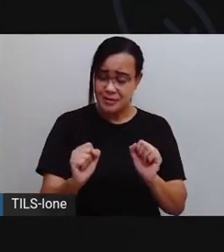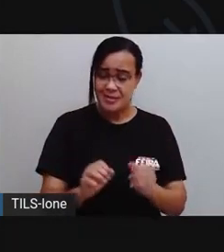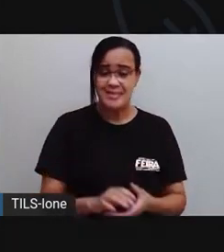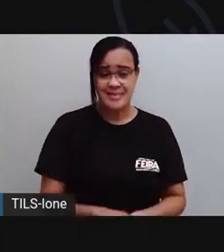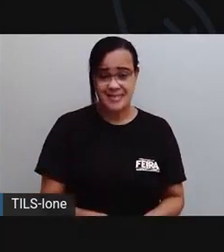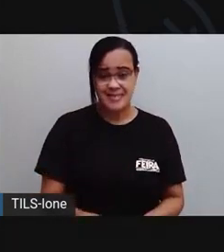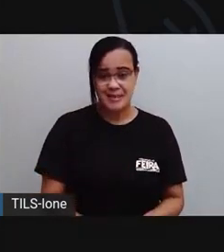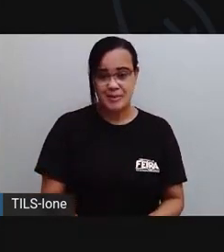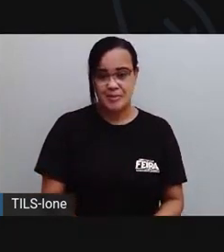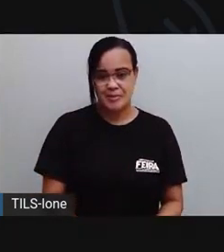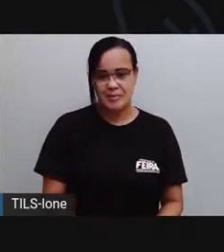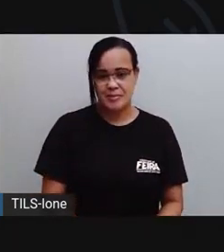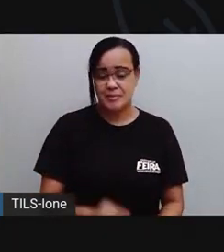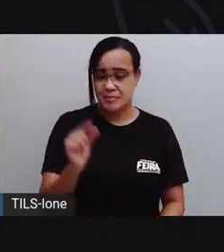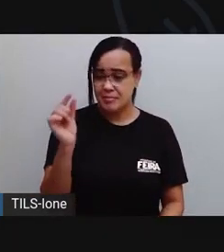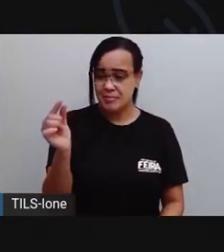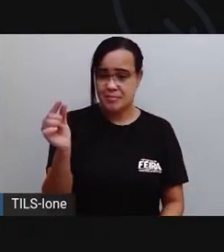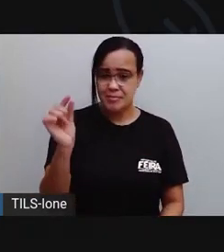lacinho.